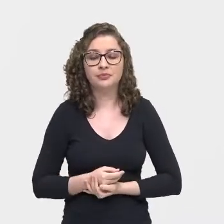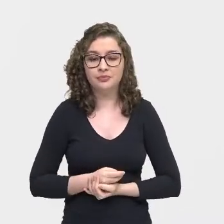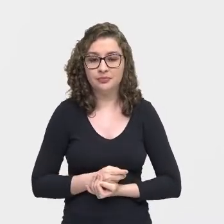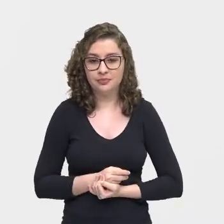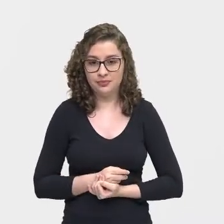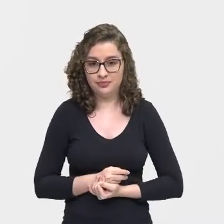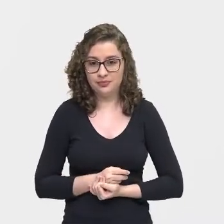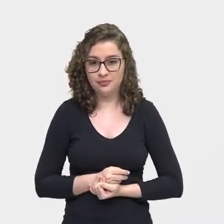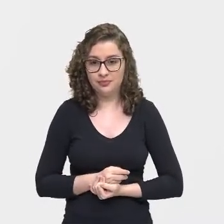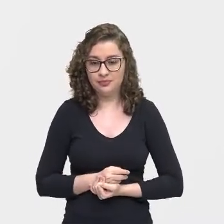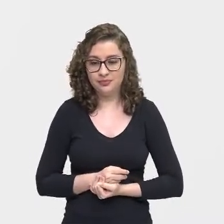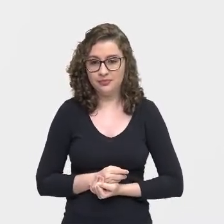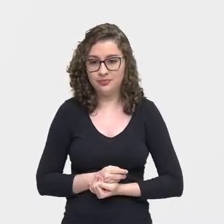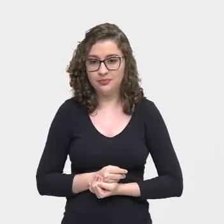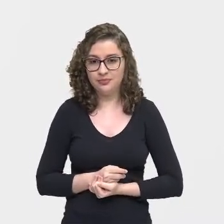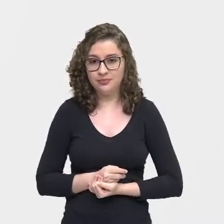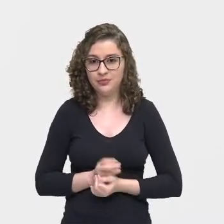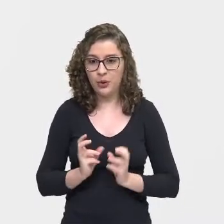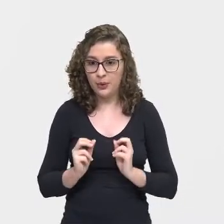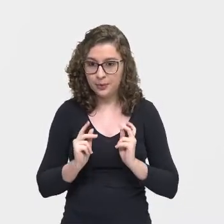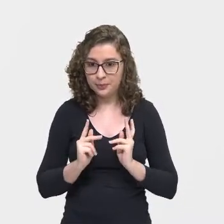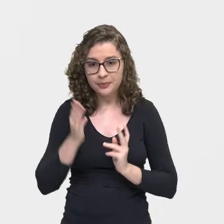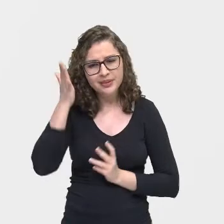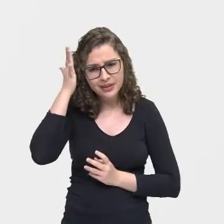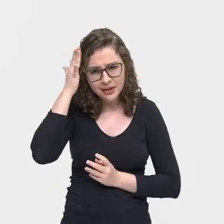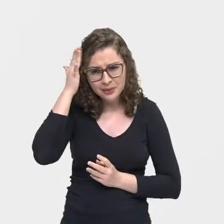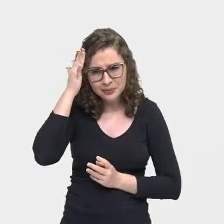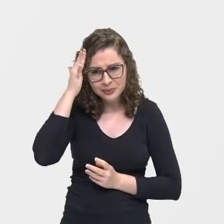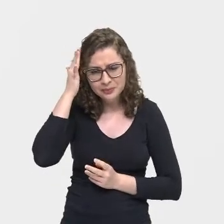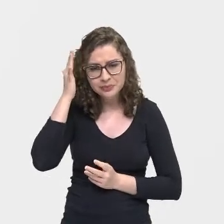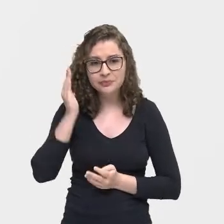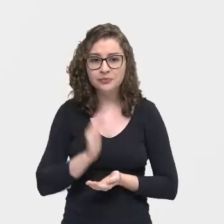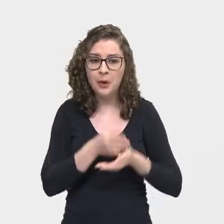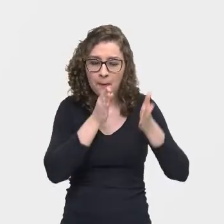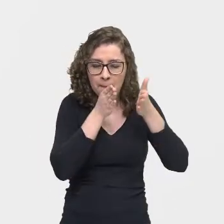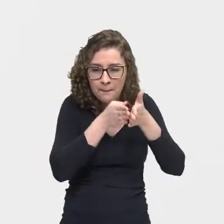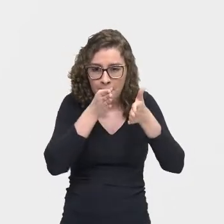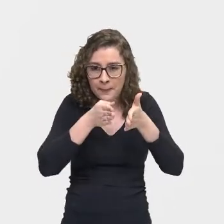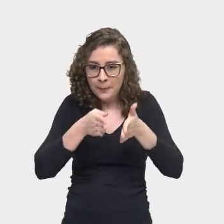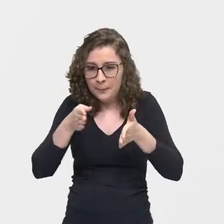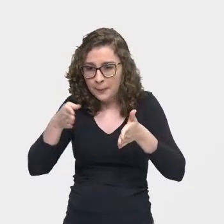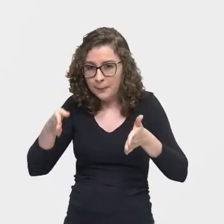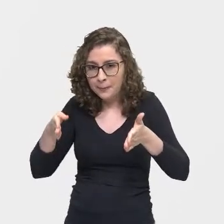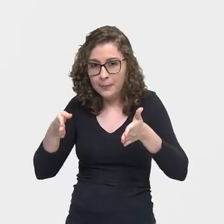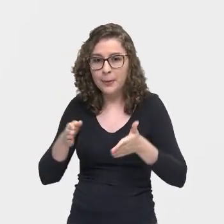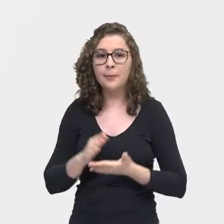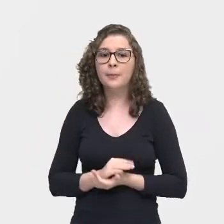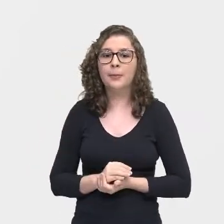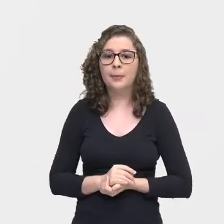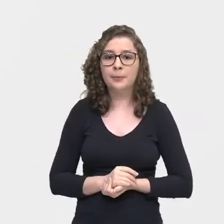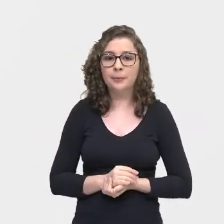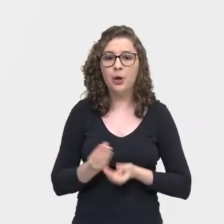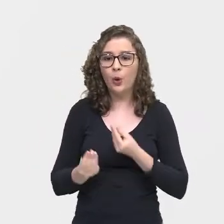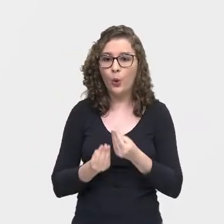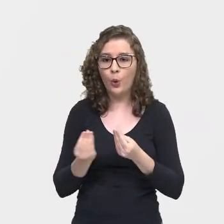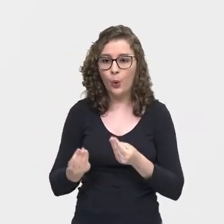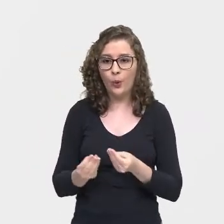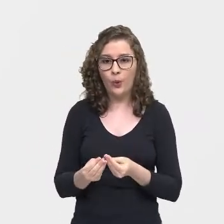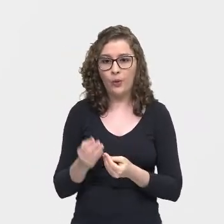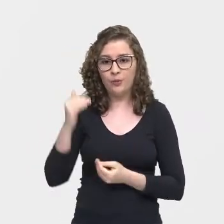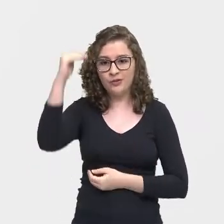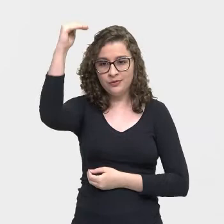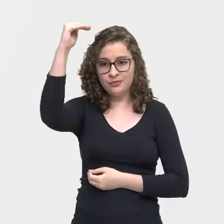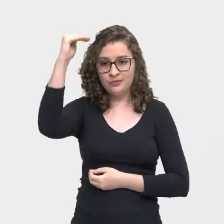rapidez com que as reações acontecem, tá? Então, a sequência de eventos é essa aqui, pode colocar. Toda vez que ocorrer